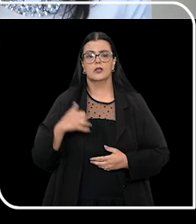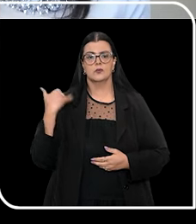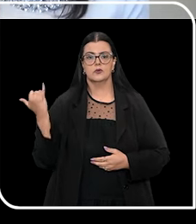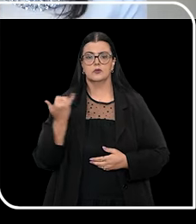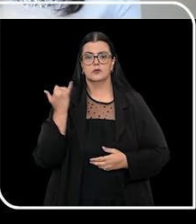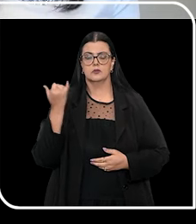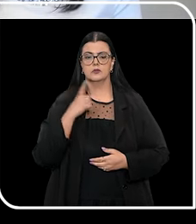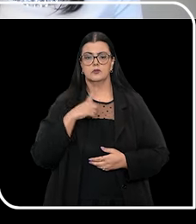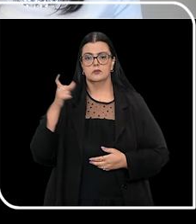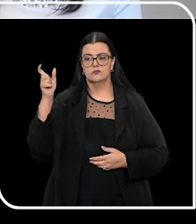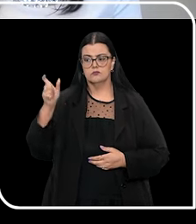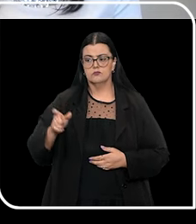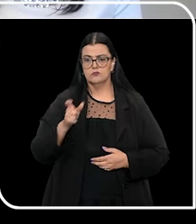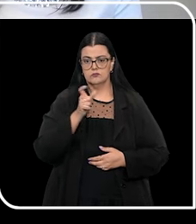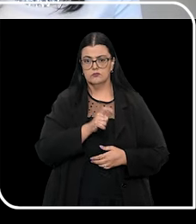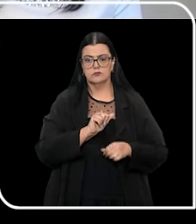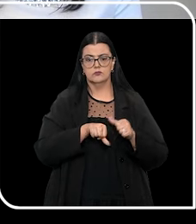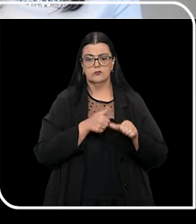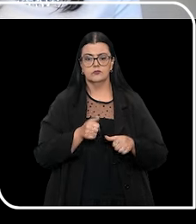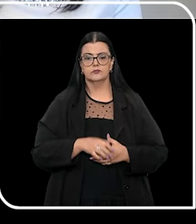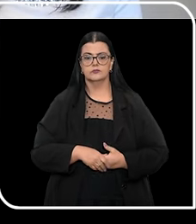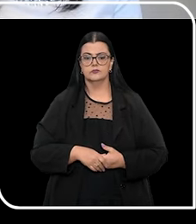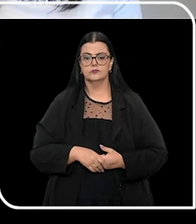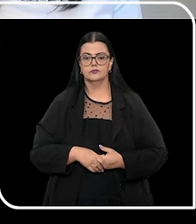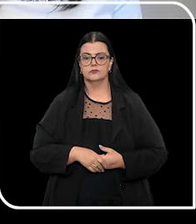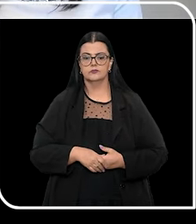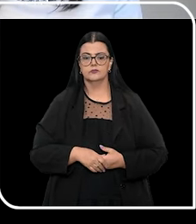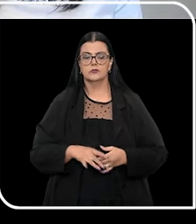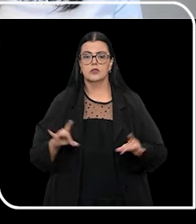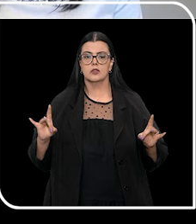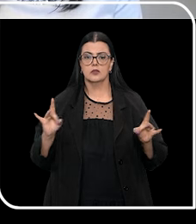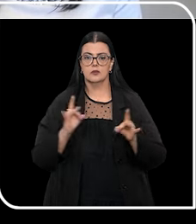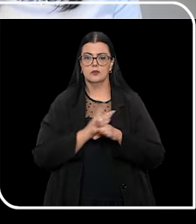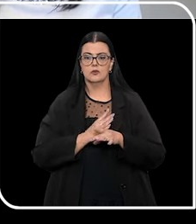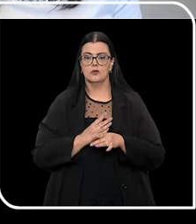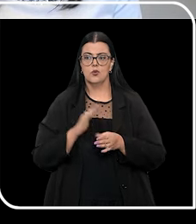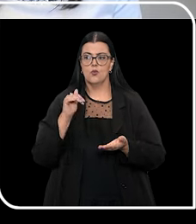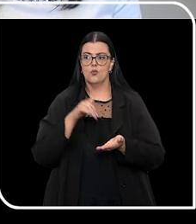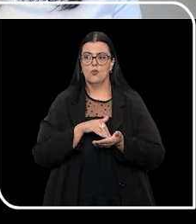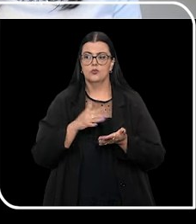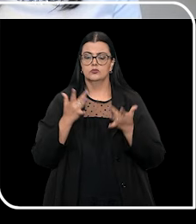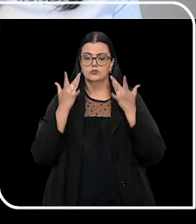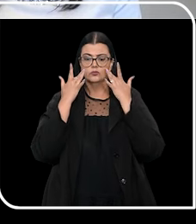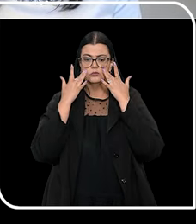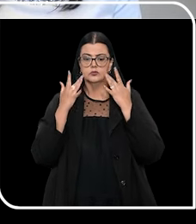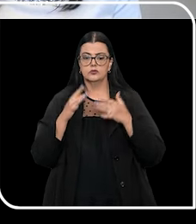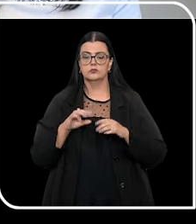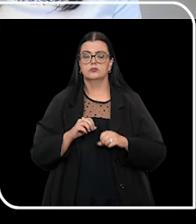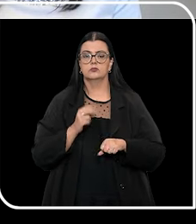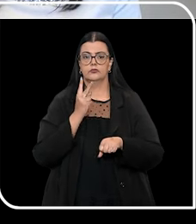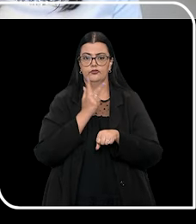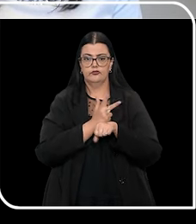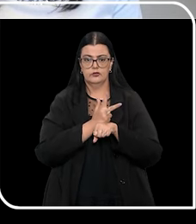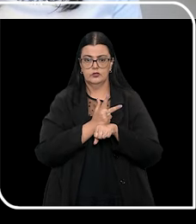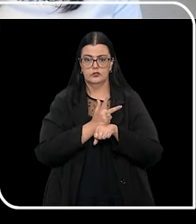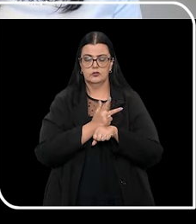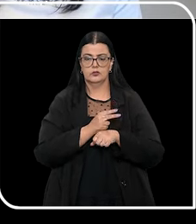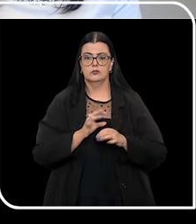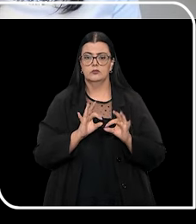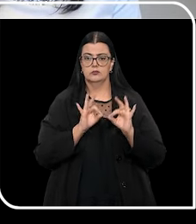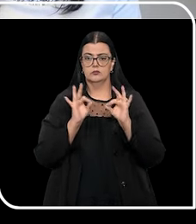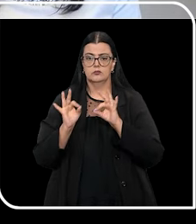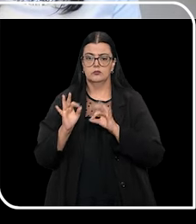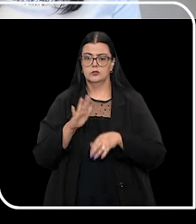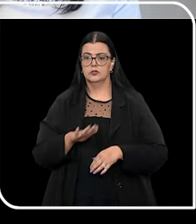que é o mais importante assim agentes de mudança E aí eu encerro com o meu último vídeo aqui para vocês para a gente